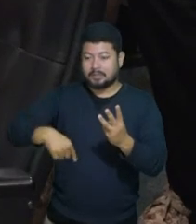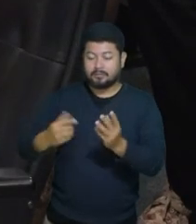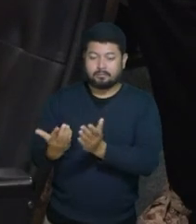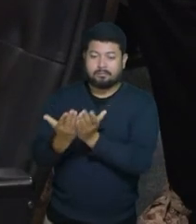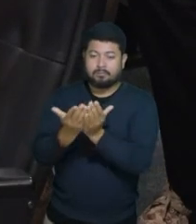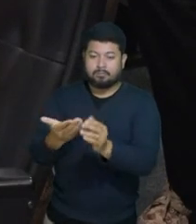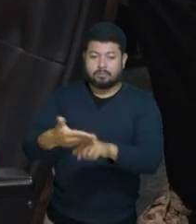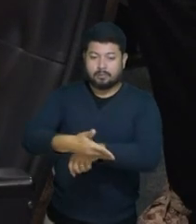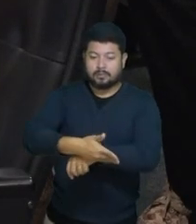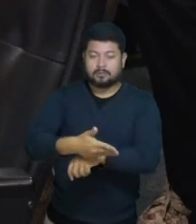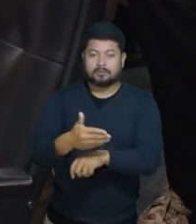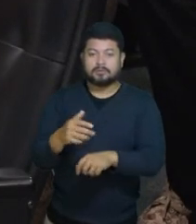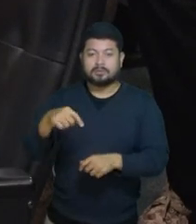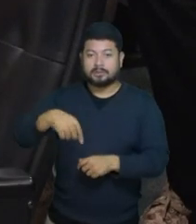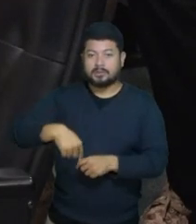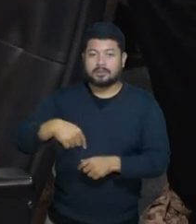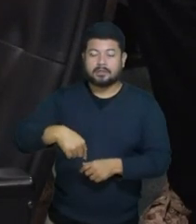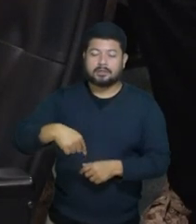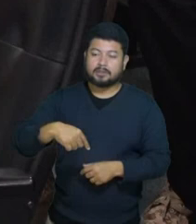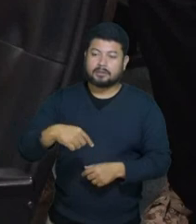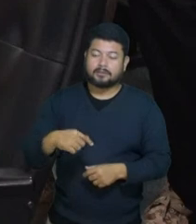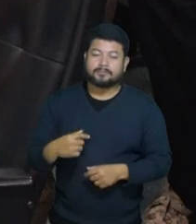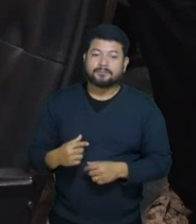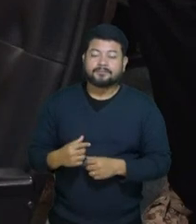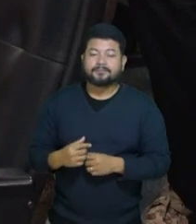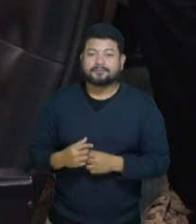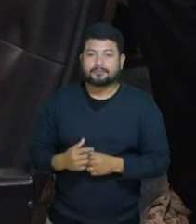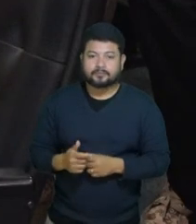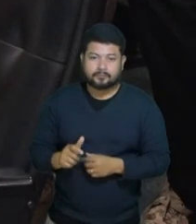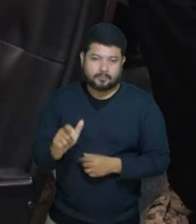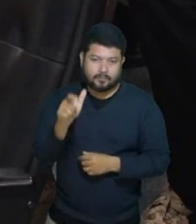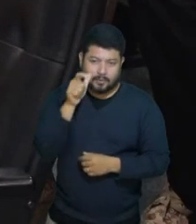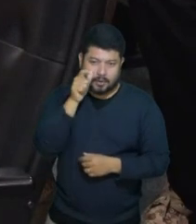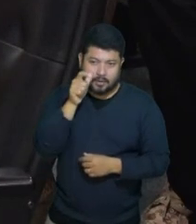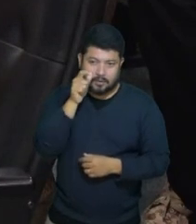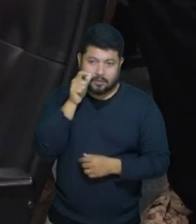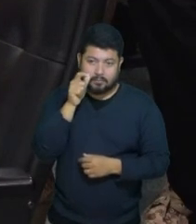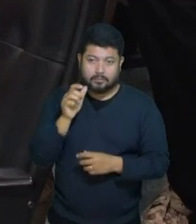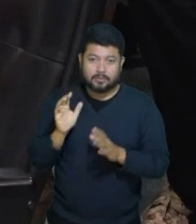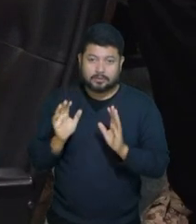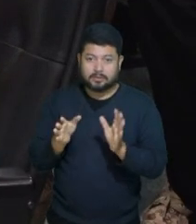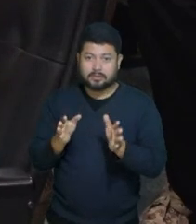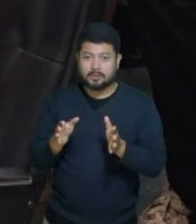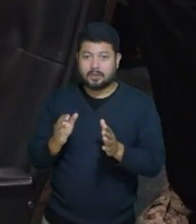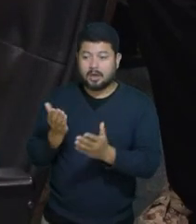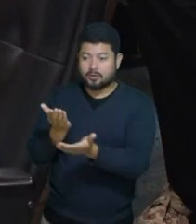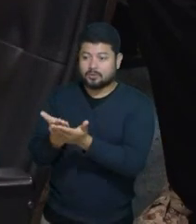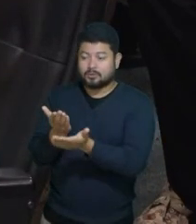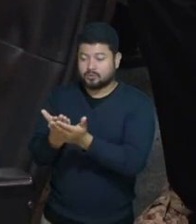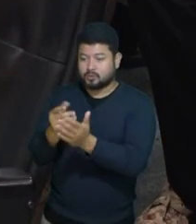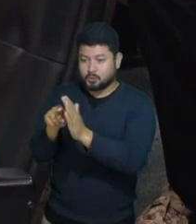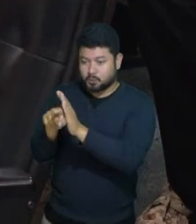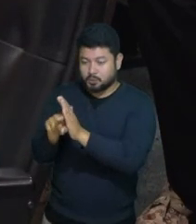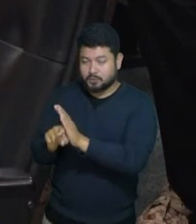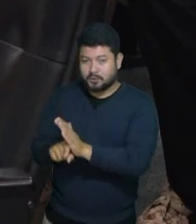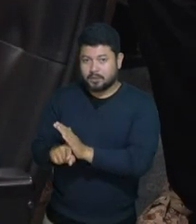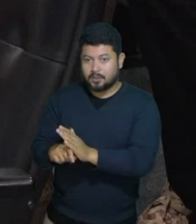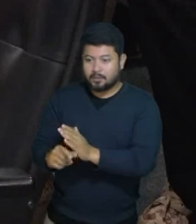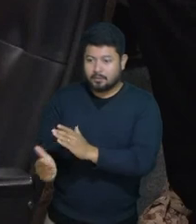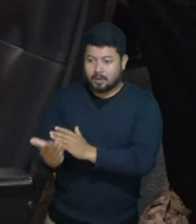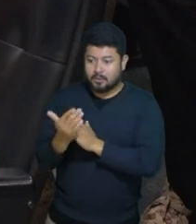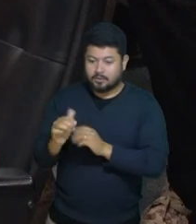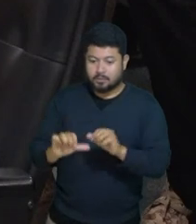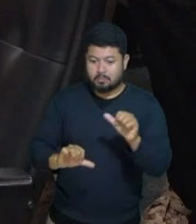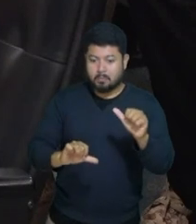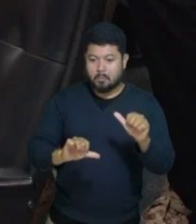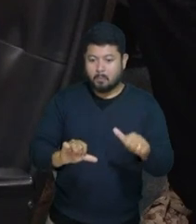ali. Queria dizer que eu acompanho, assim, os estudos da academia para melhorar as nossas análises,